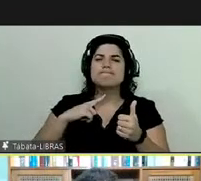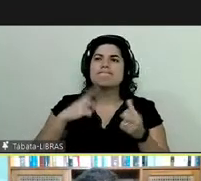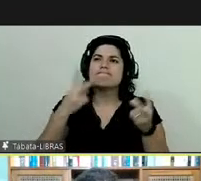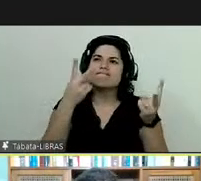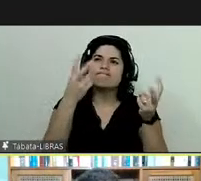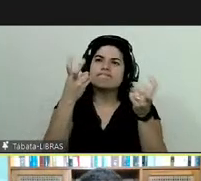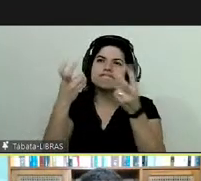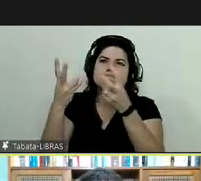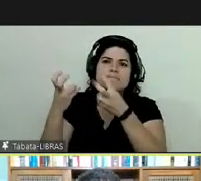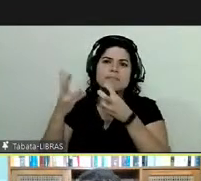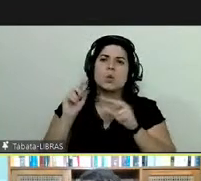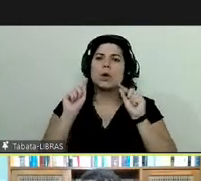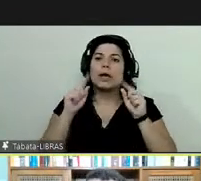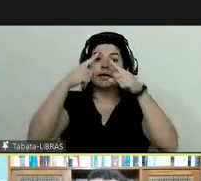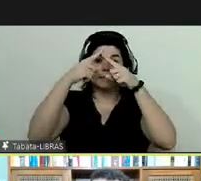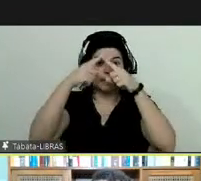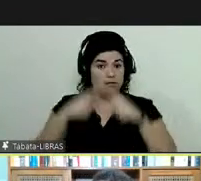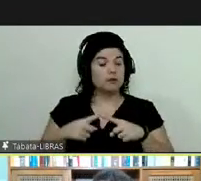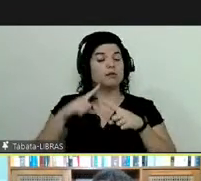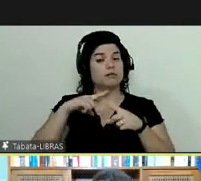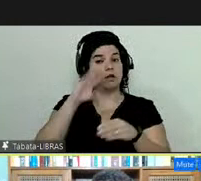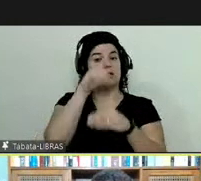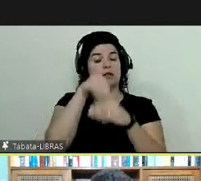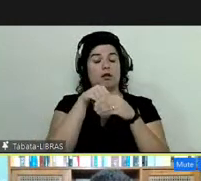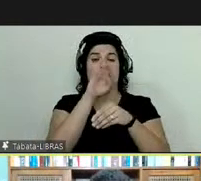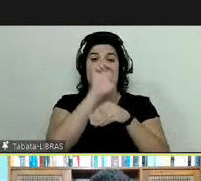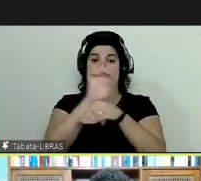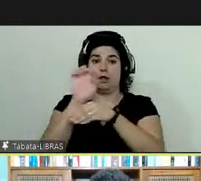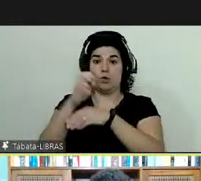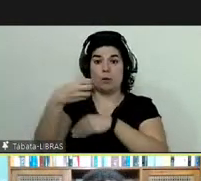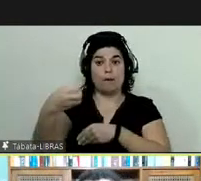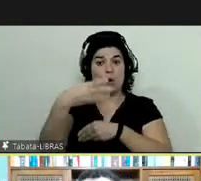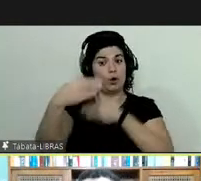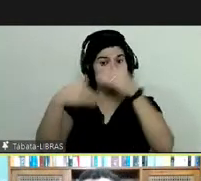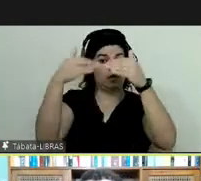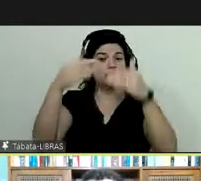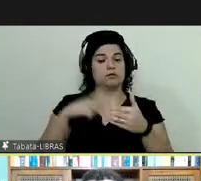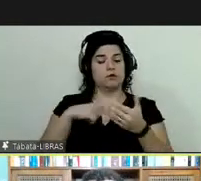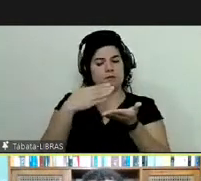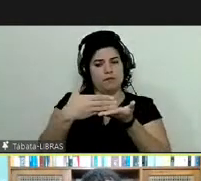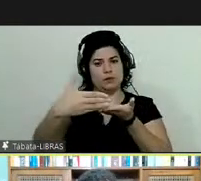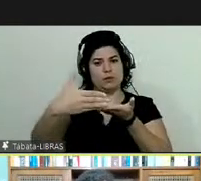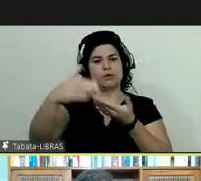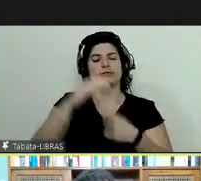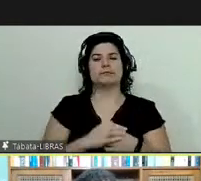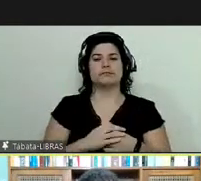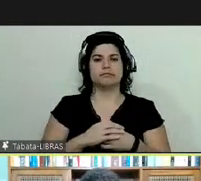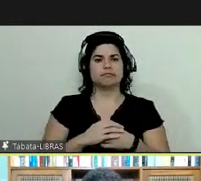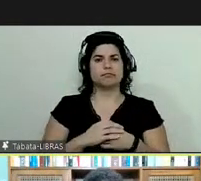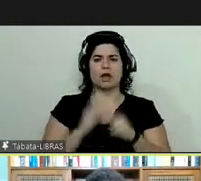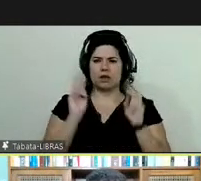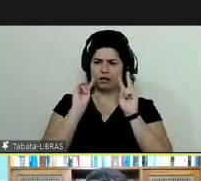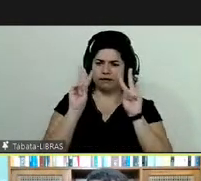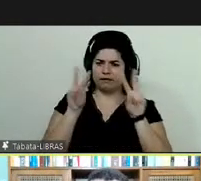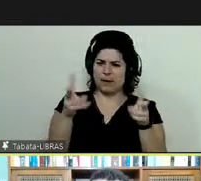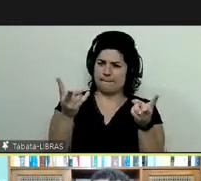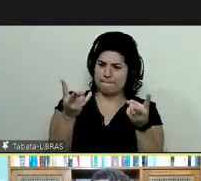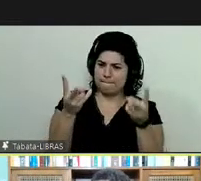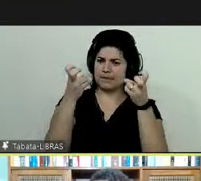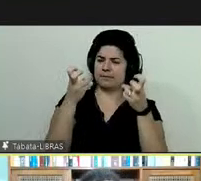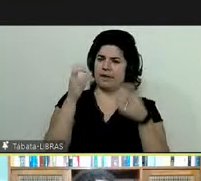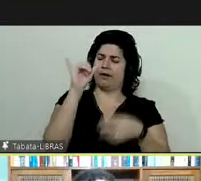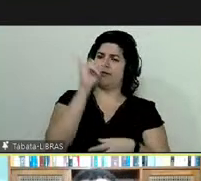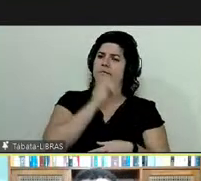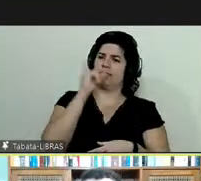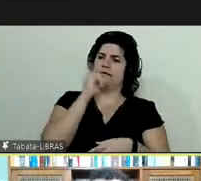vocês do que seria o desafio desses estados modernos né dali em diante né ele olhava obviamente para realidade